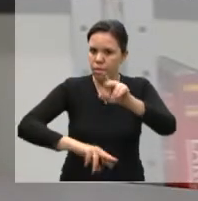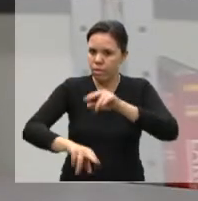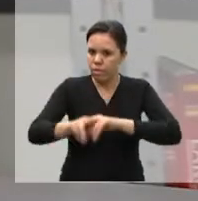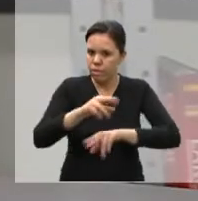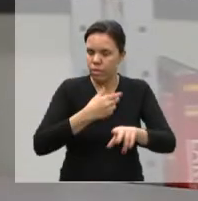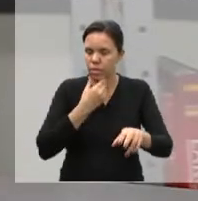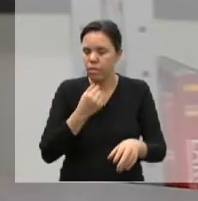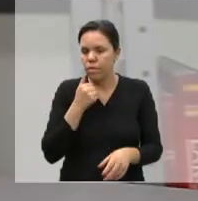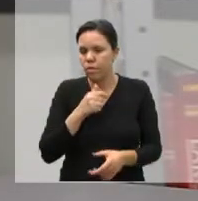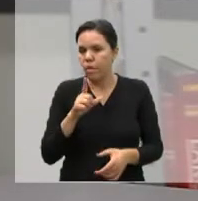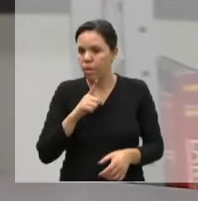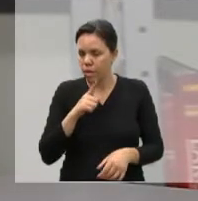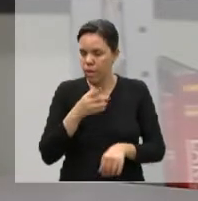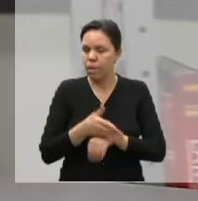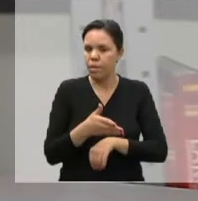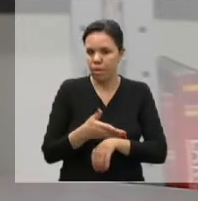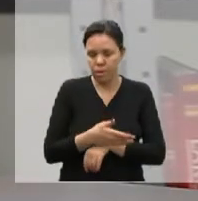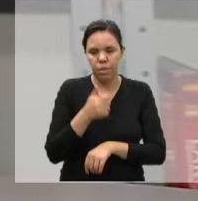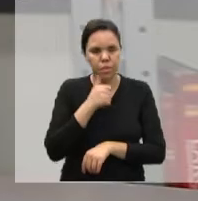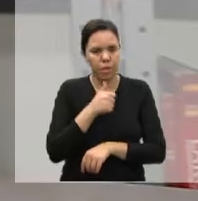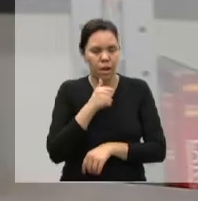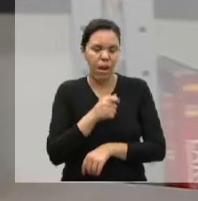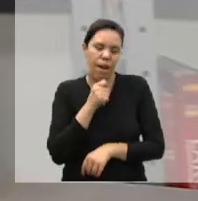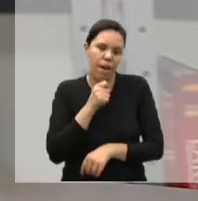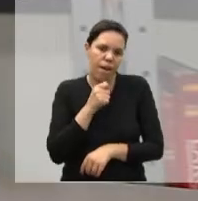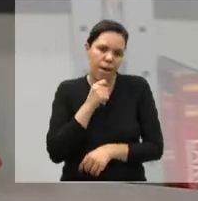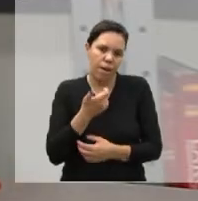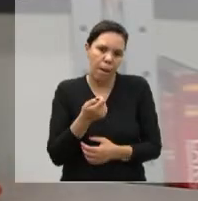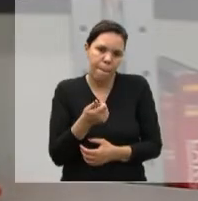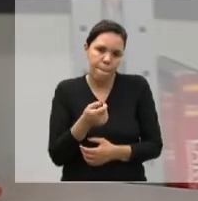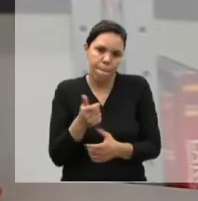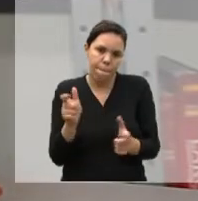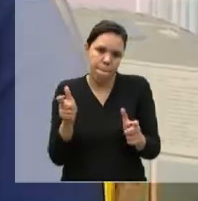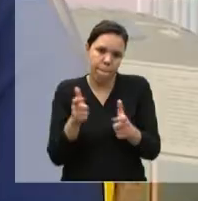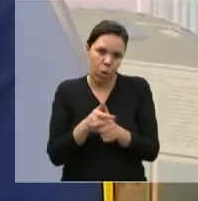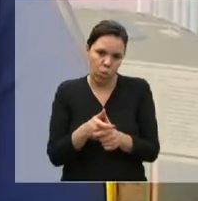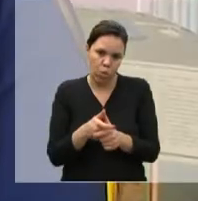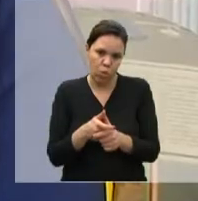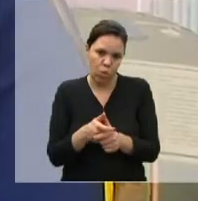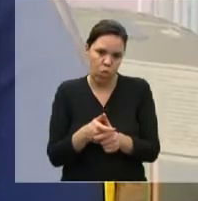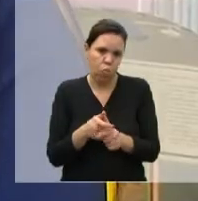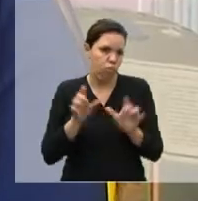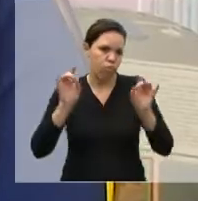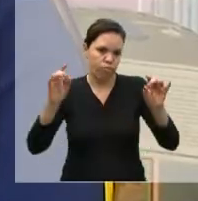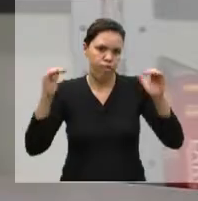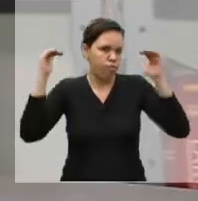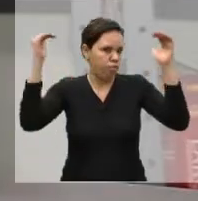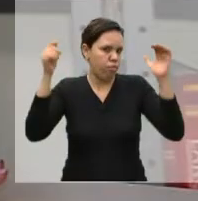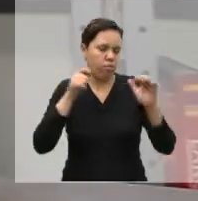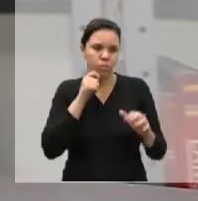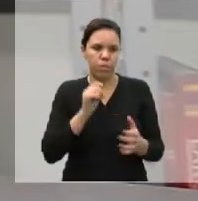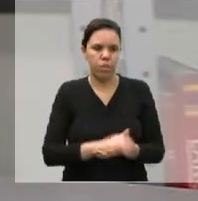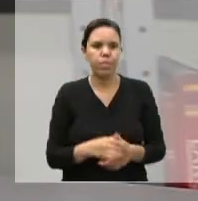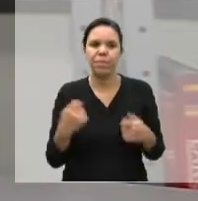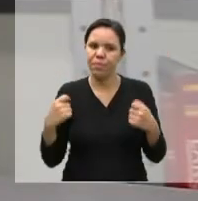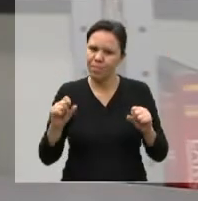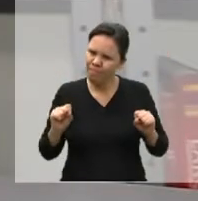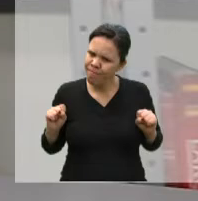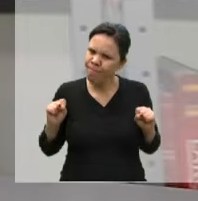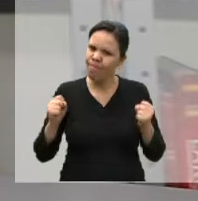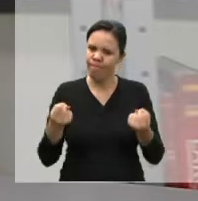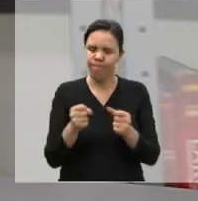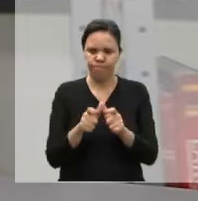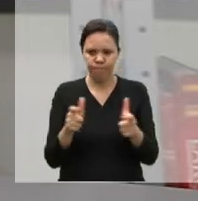a participação feminina, mas elas não ainda estão em lugares de destaque. Exatamente. Isso. Precisa ter essa equiparação